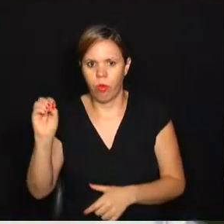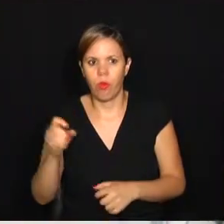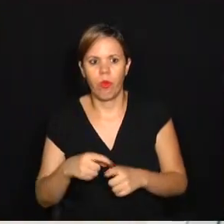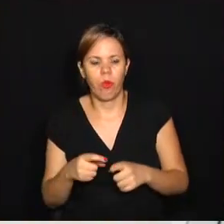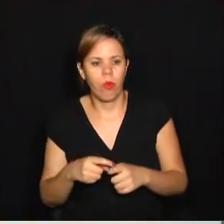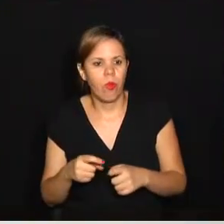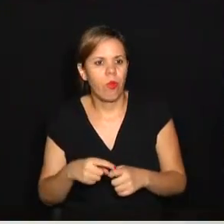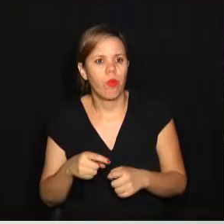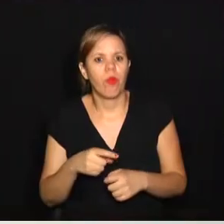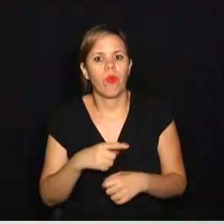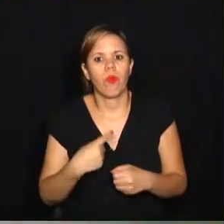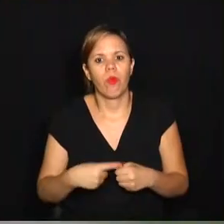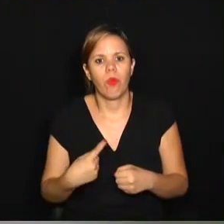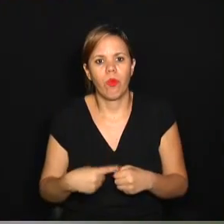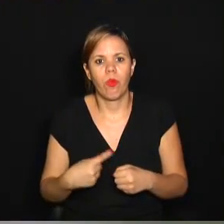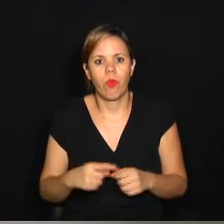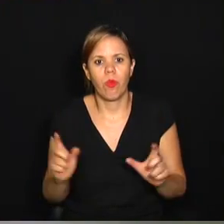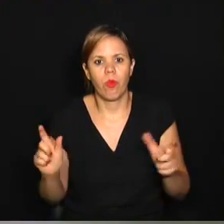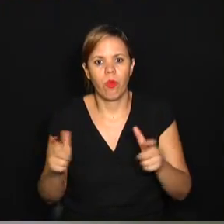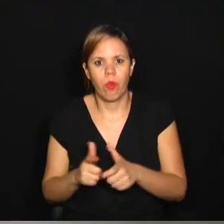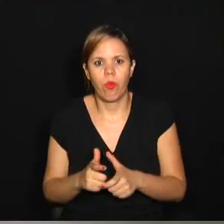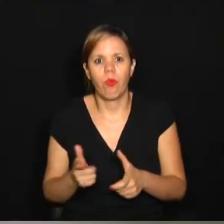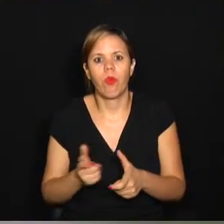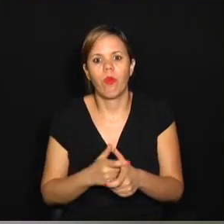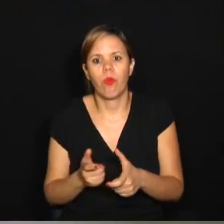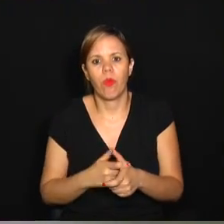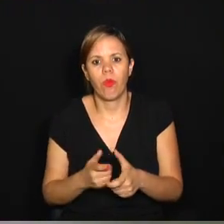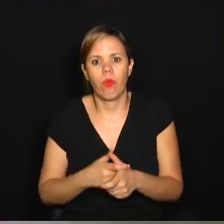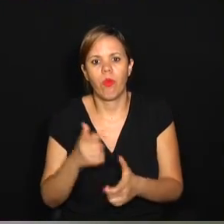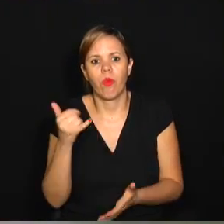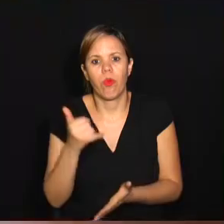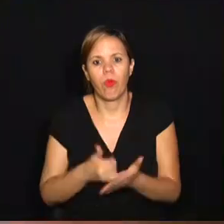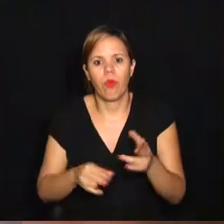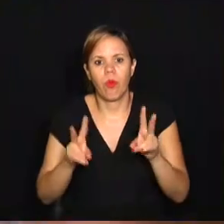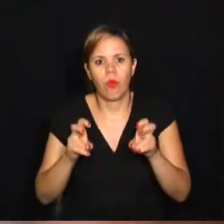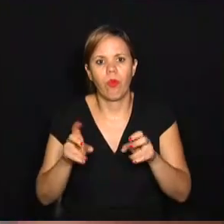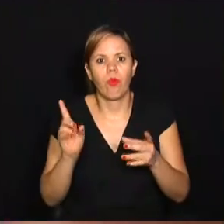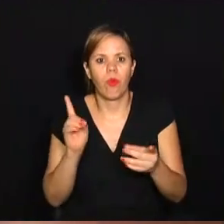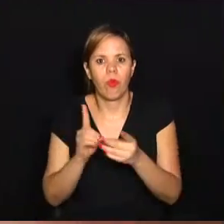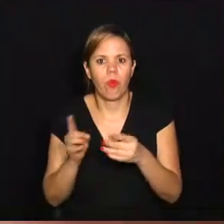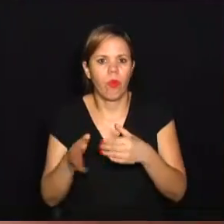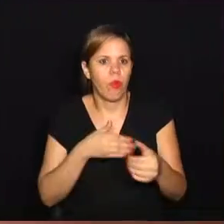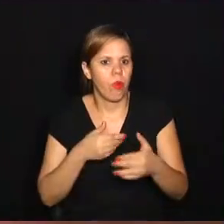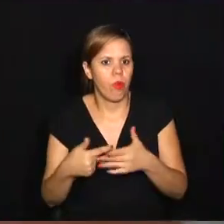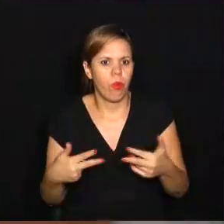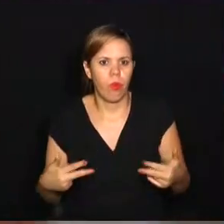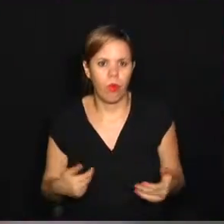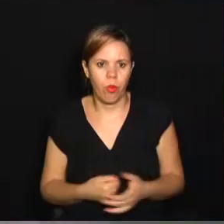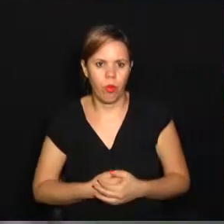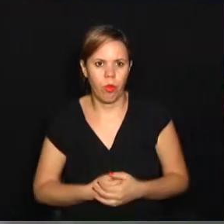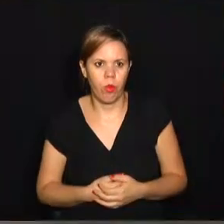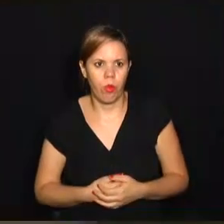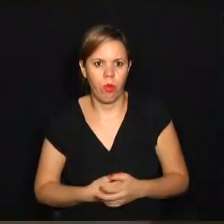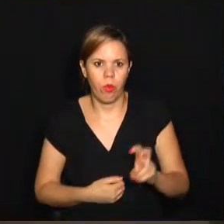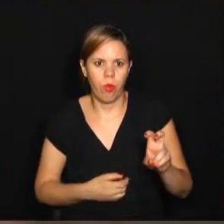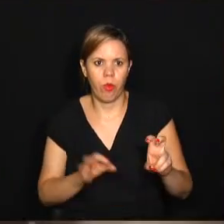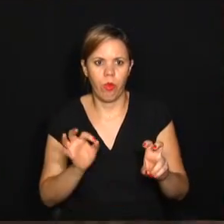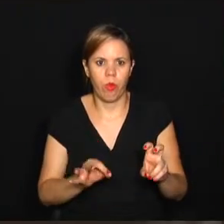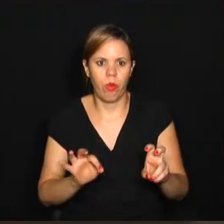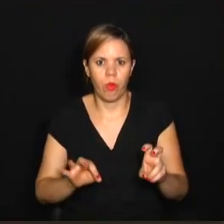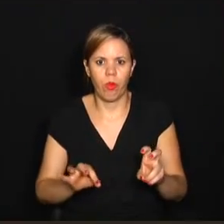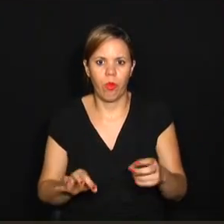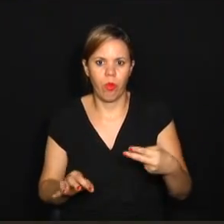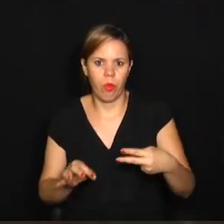médicos do município a redução da alíquota do imposto sobre serviços de qualquer natureza de 5%